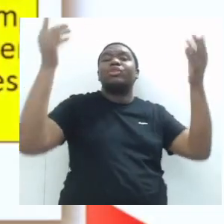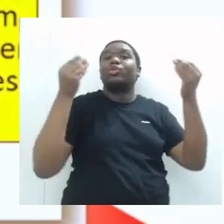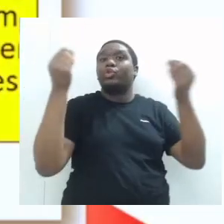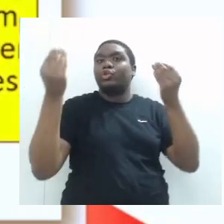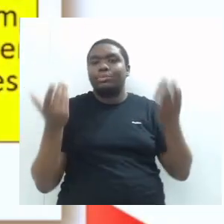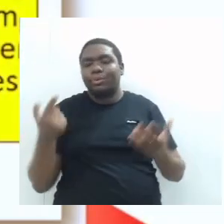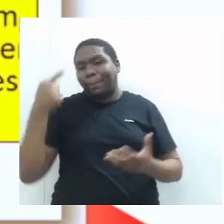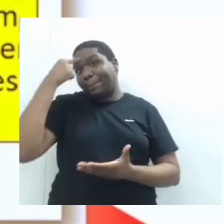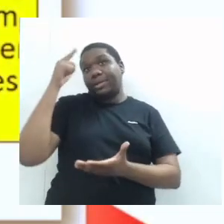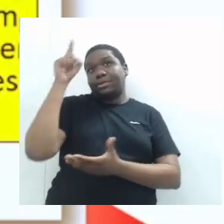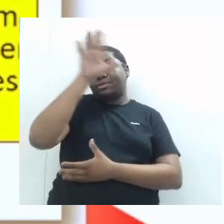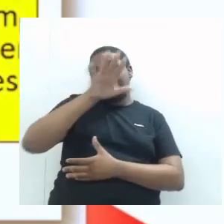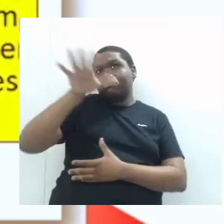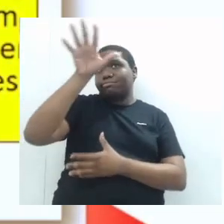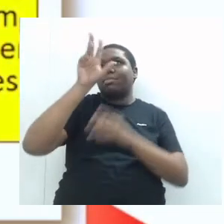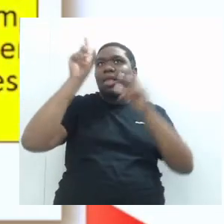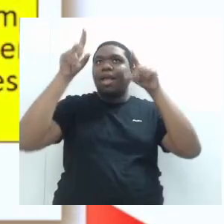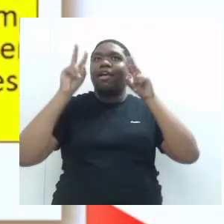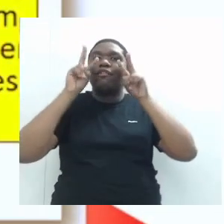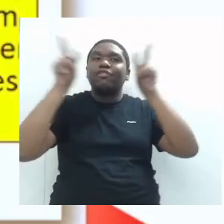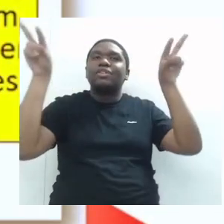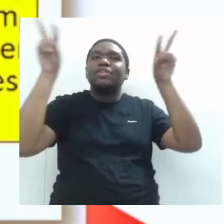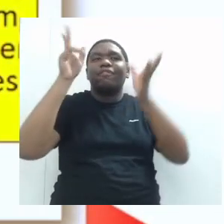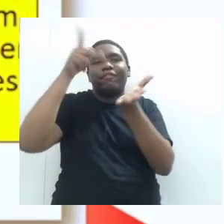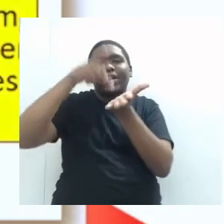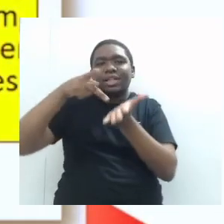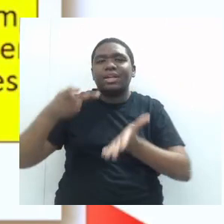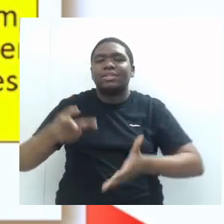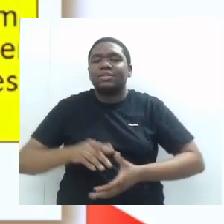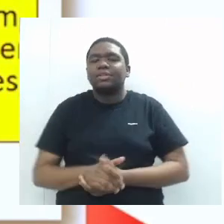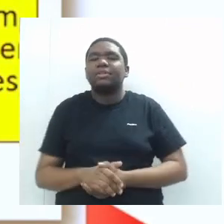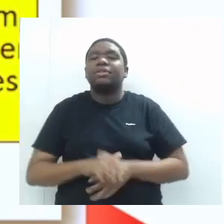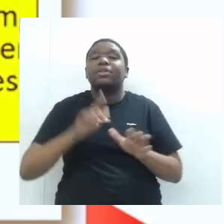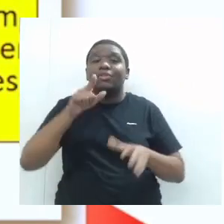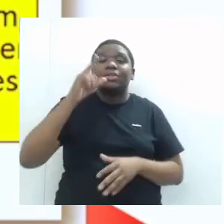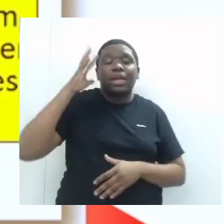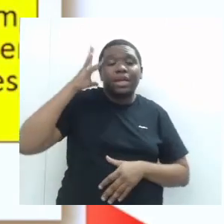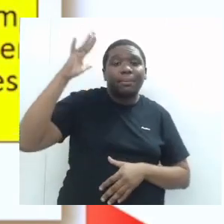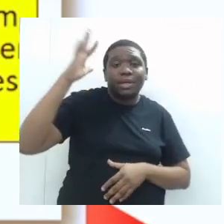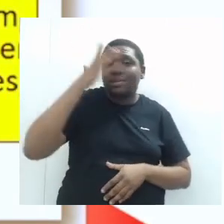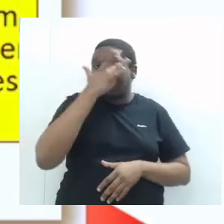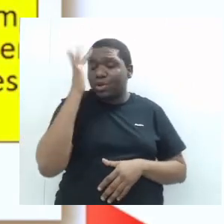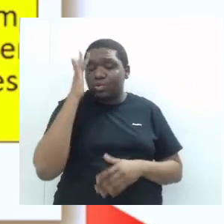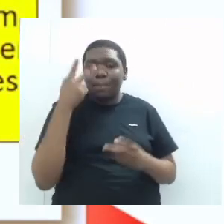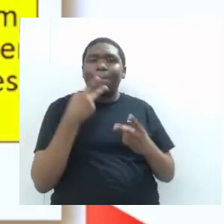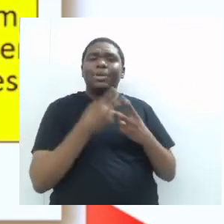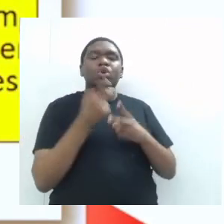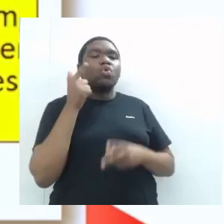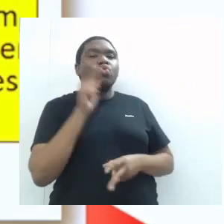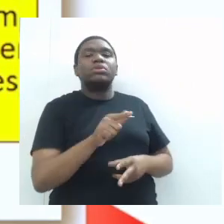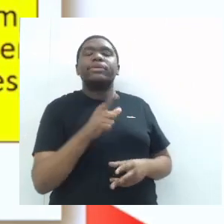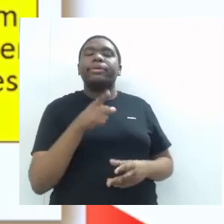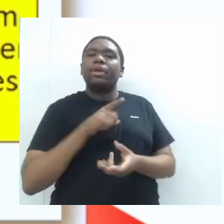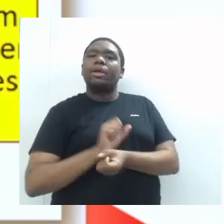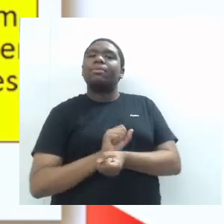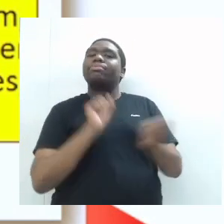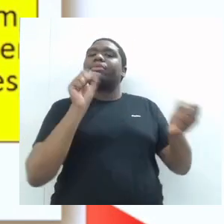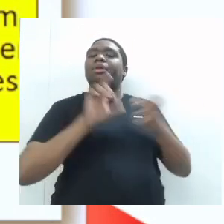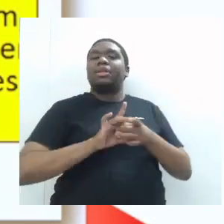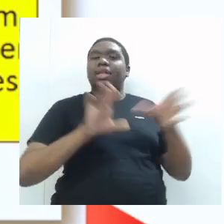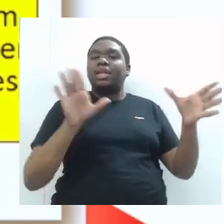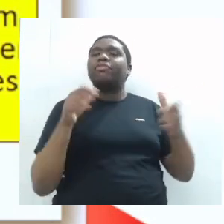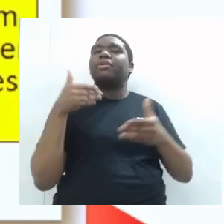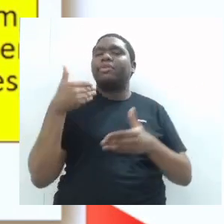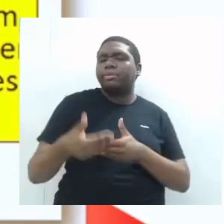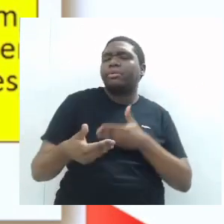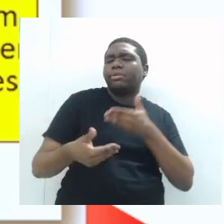olhando para a tela, aí ele diz: imagine que um dos prisioneiros consiga se libertar e aos poucos